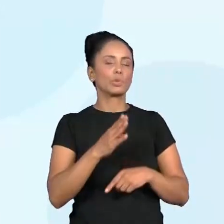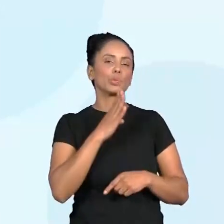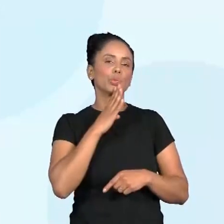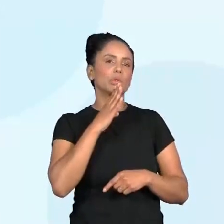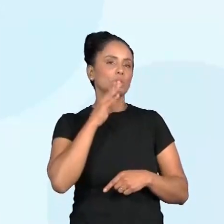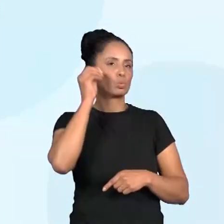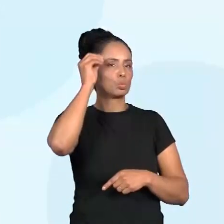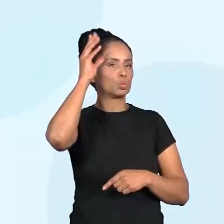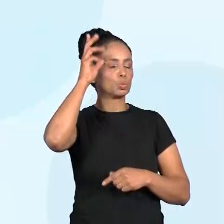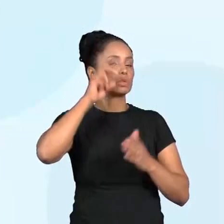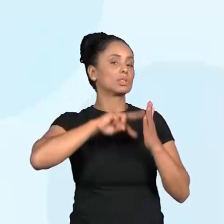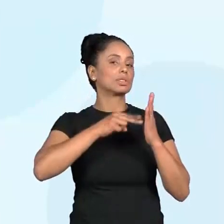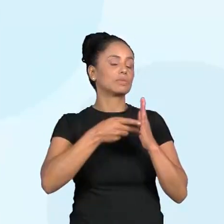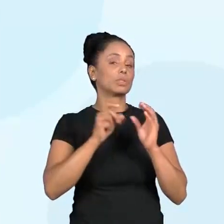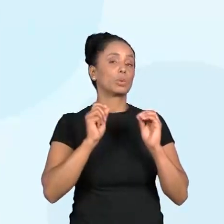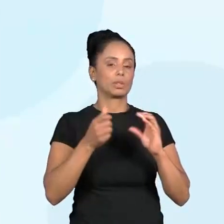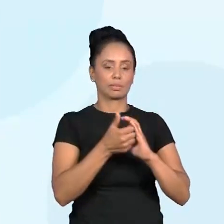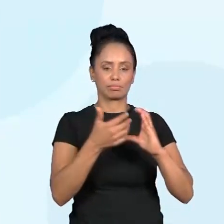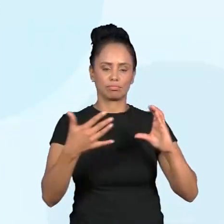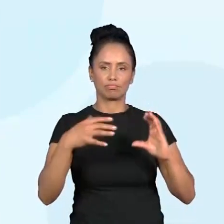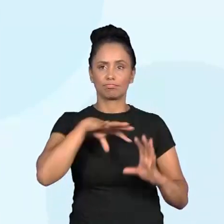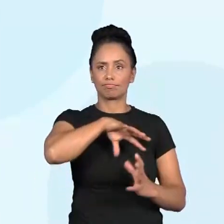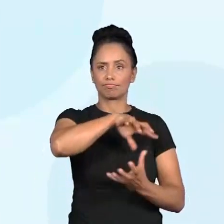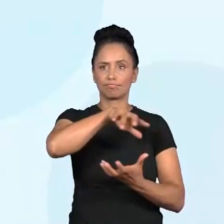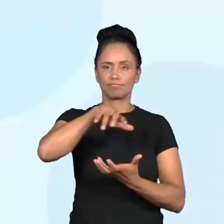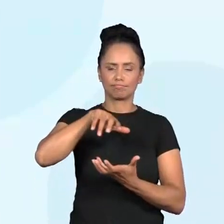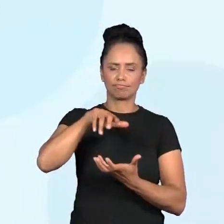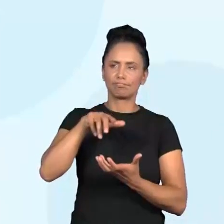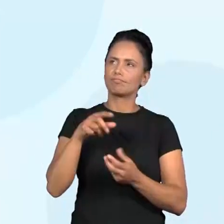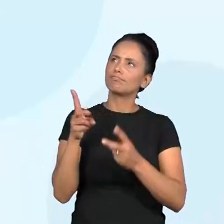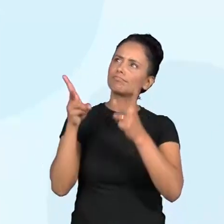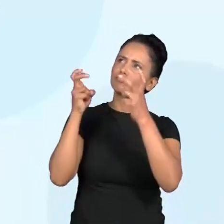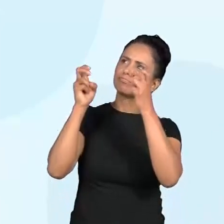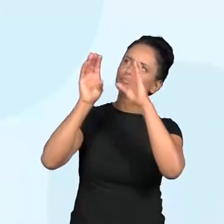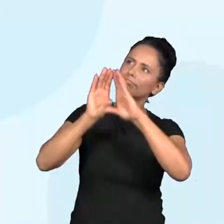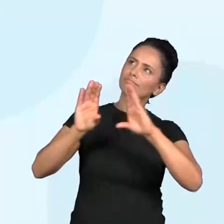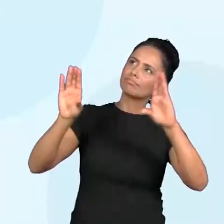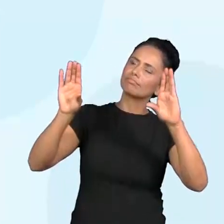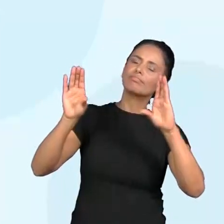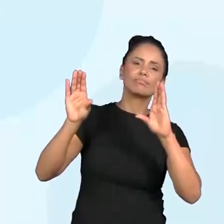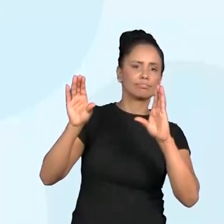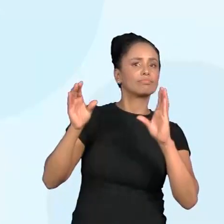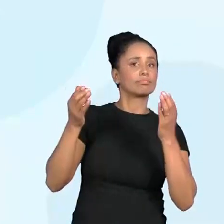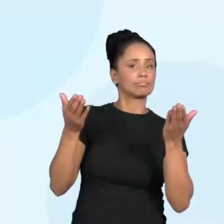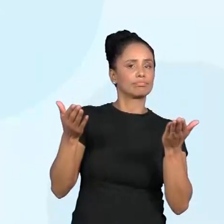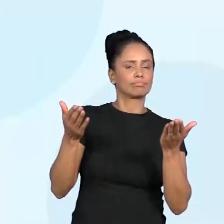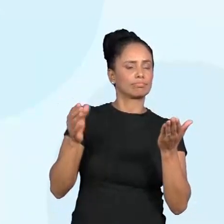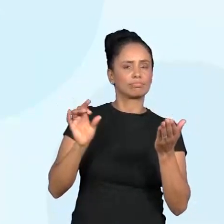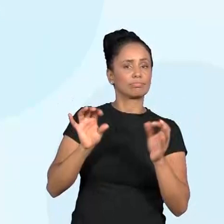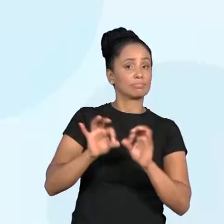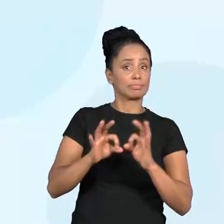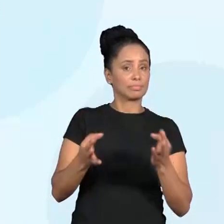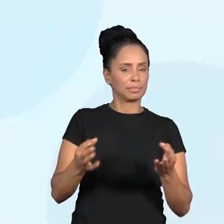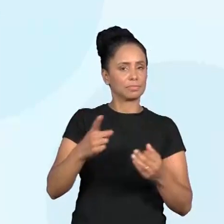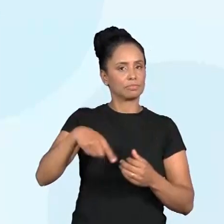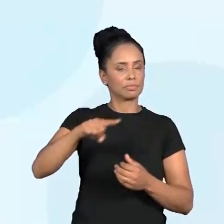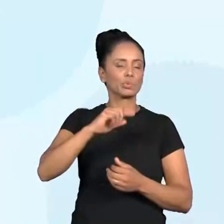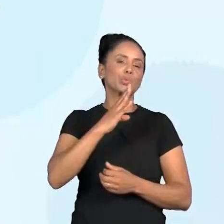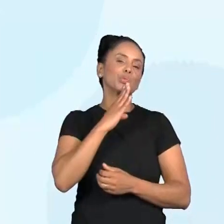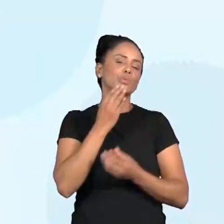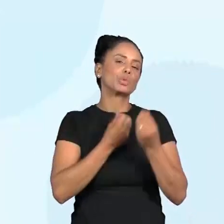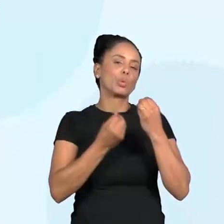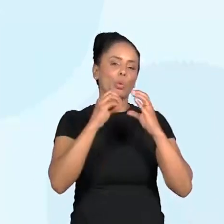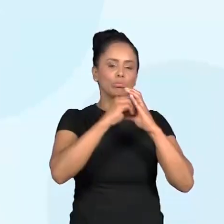conhecimento que é a respeito das características da Terra, observação do céu, e o objetivo hoje vai ser esse mesmo, observar como esses